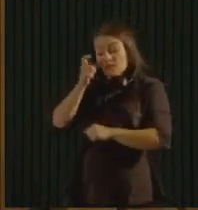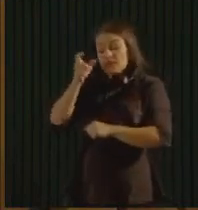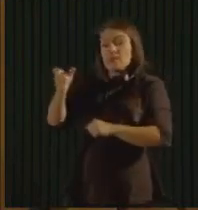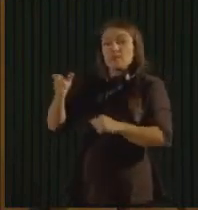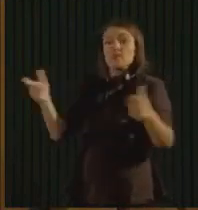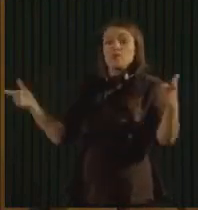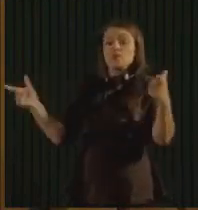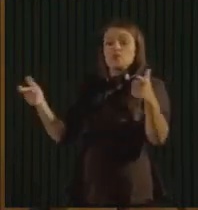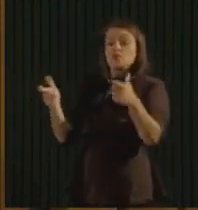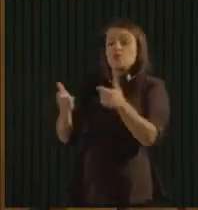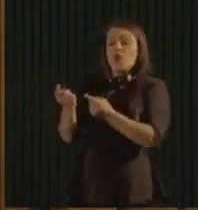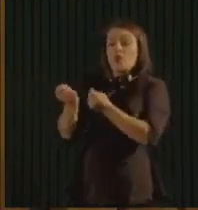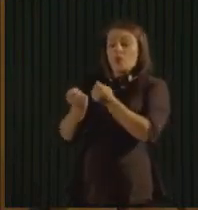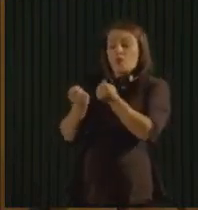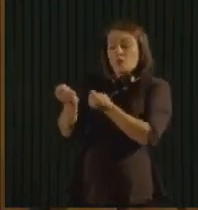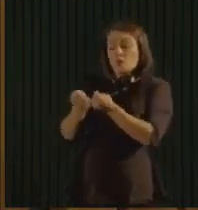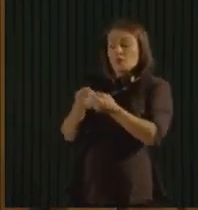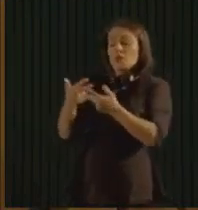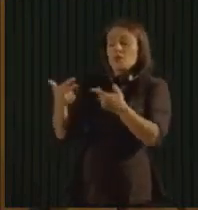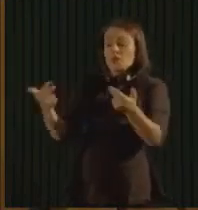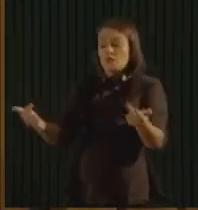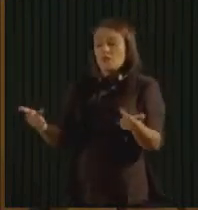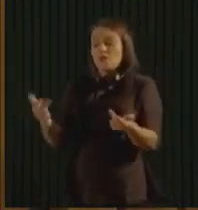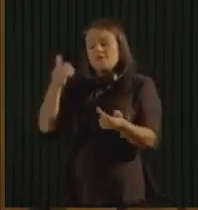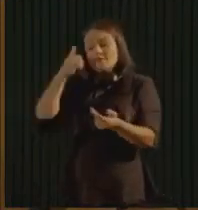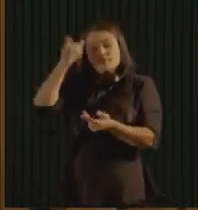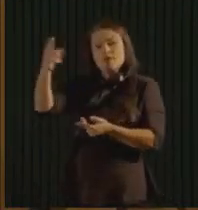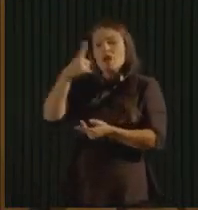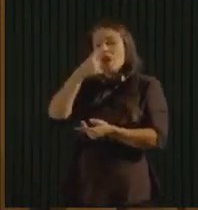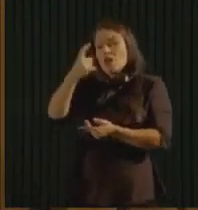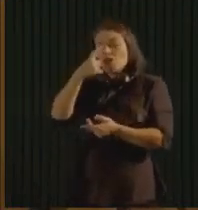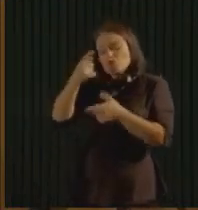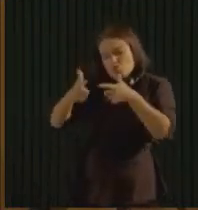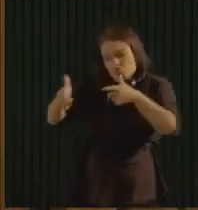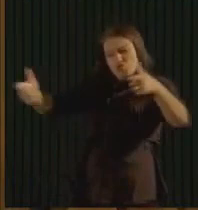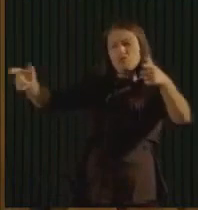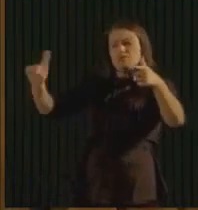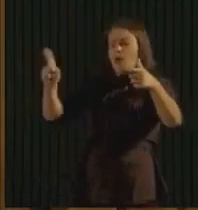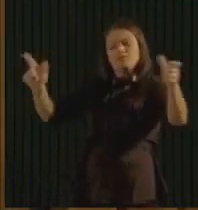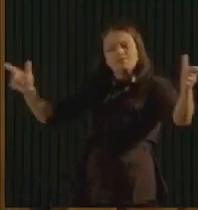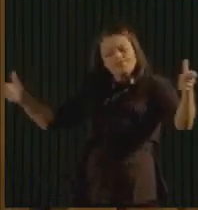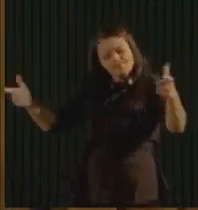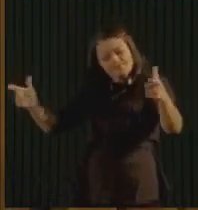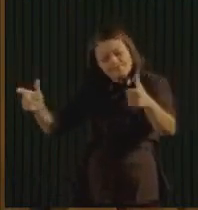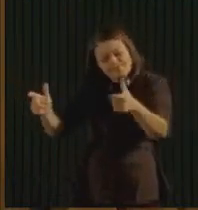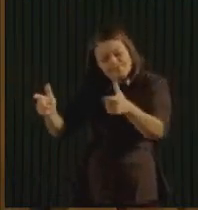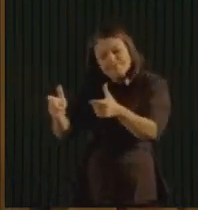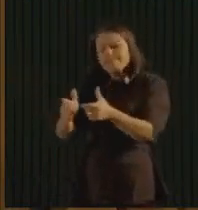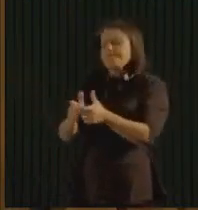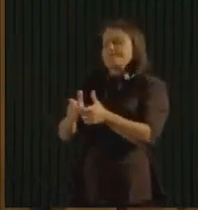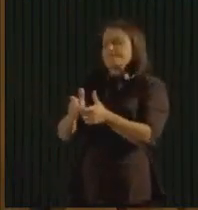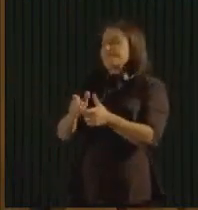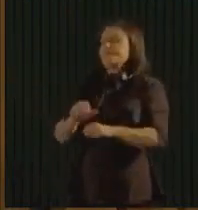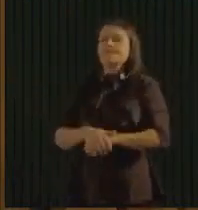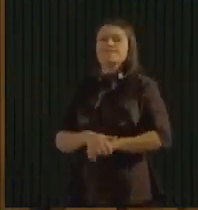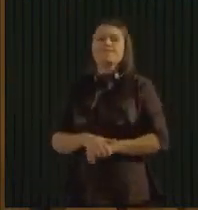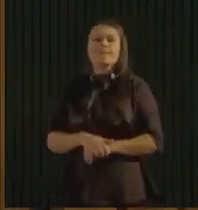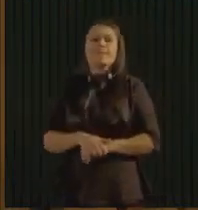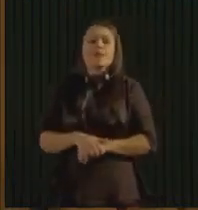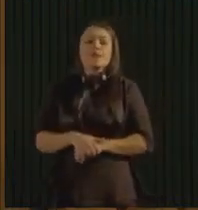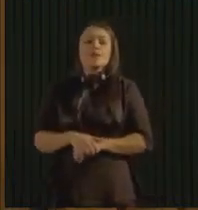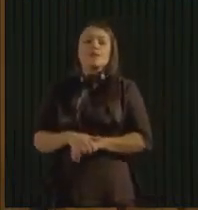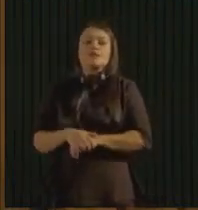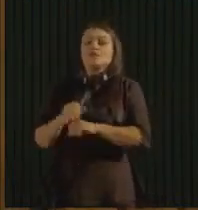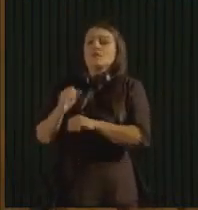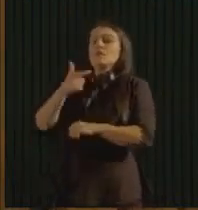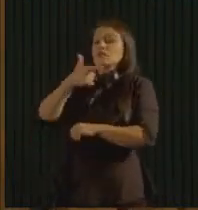resíduos no âmbito do direito nacional, que é a Lei 12.305 de 2010,